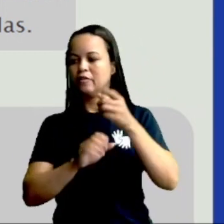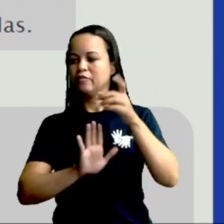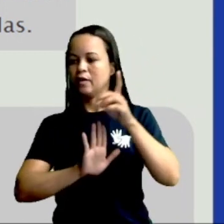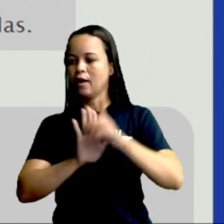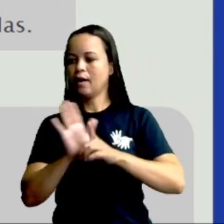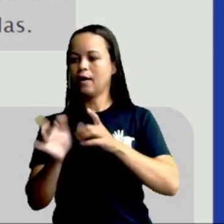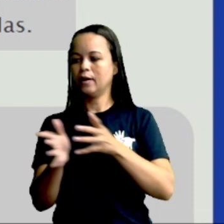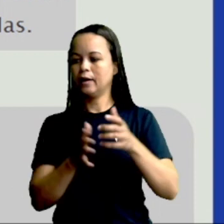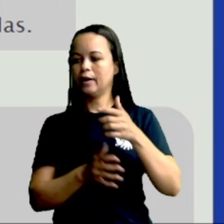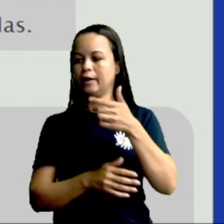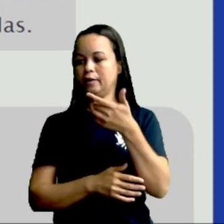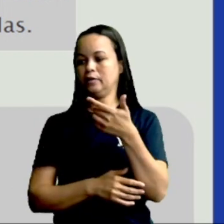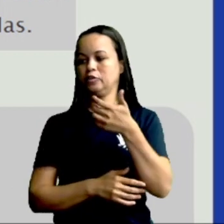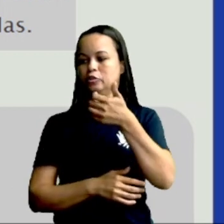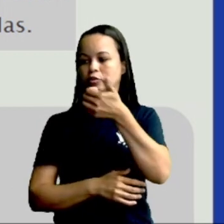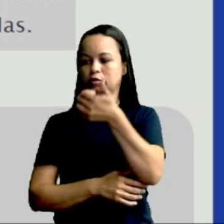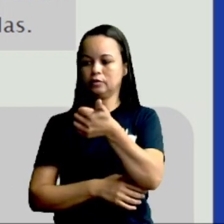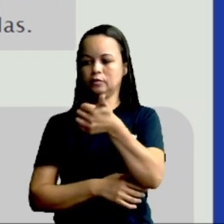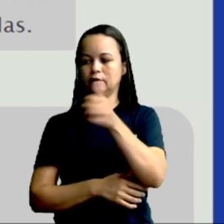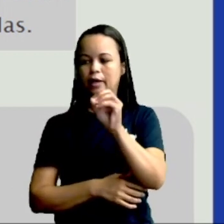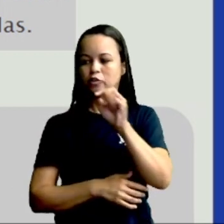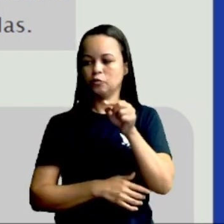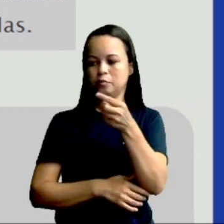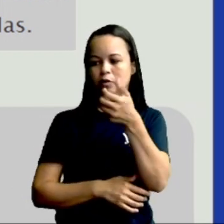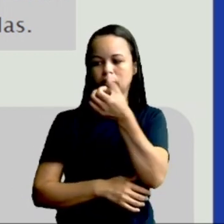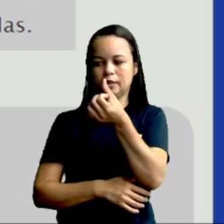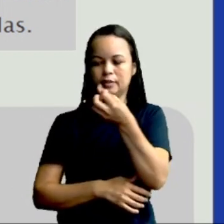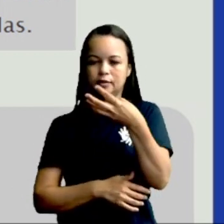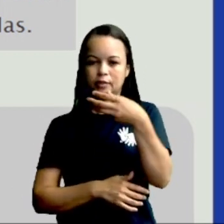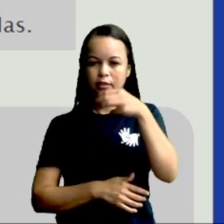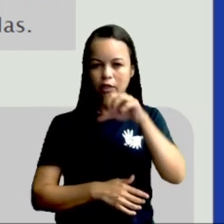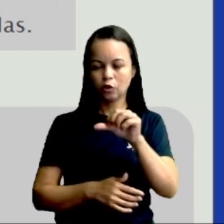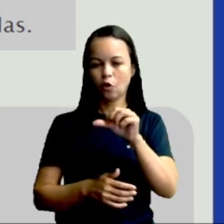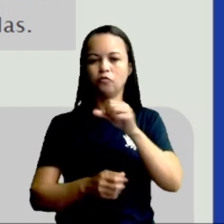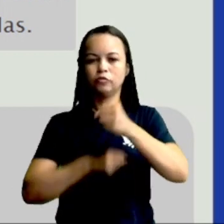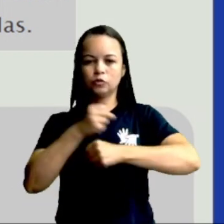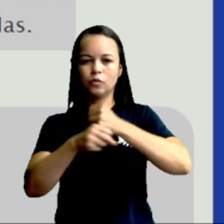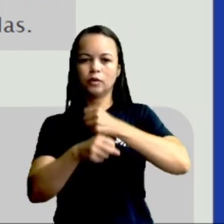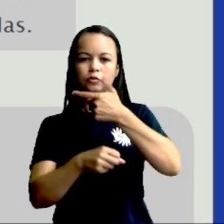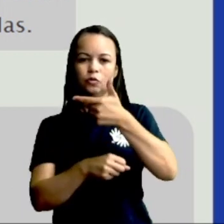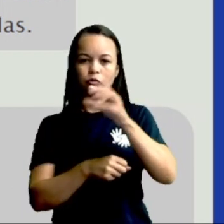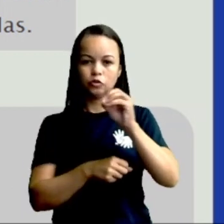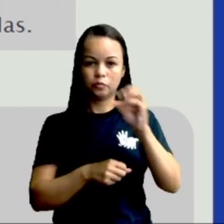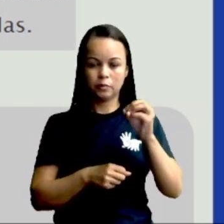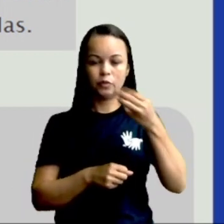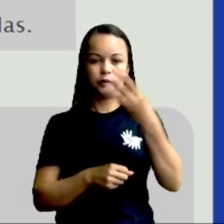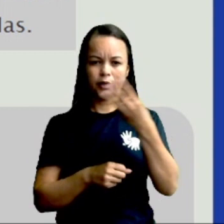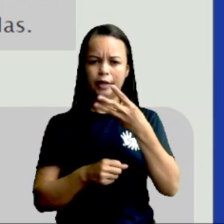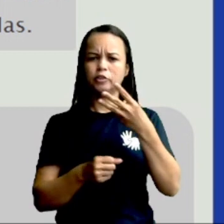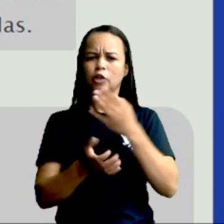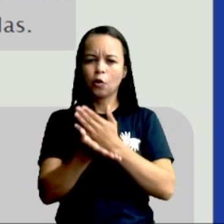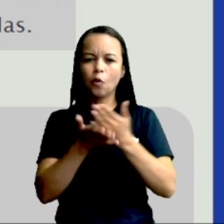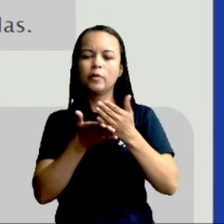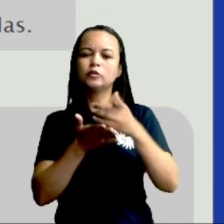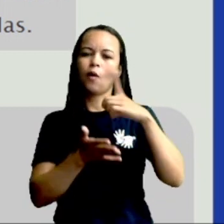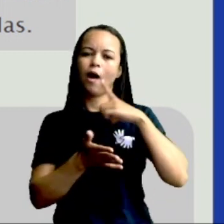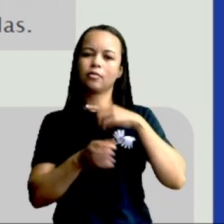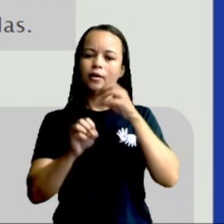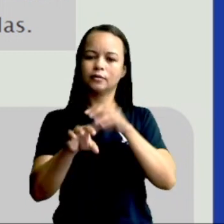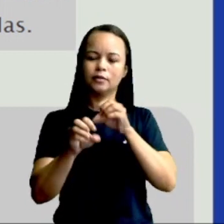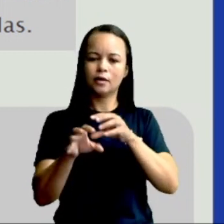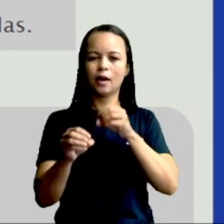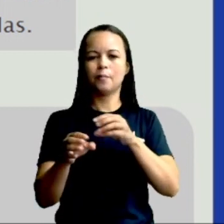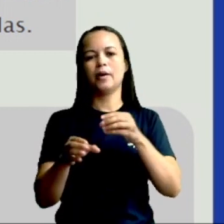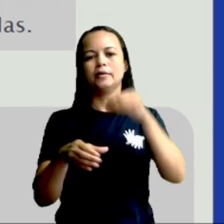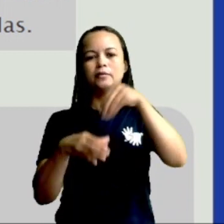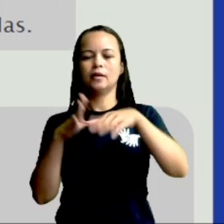10.639 de 2003, que incluía o Dia da Consciência Negra no calendário escolar. Então, por isso que a gente